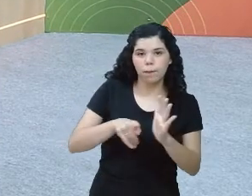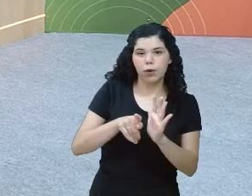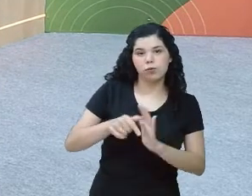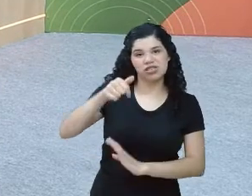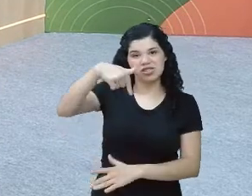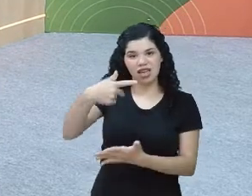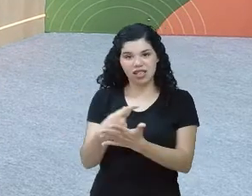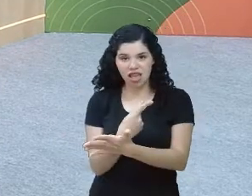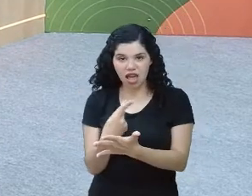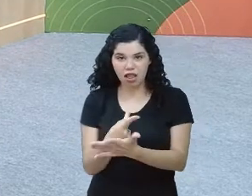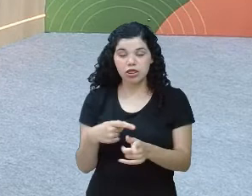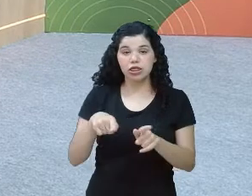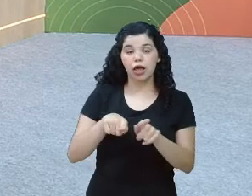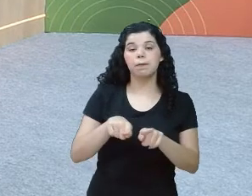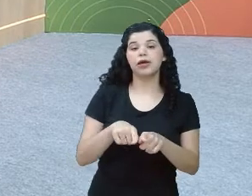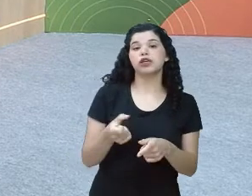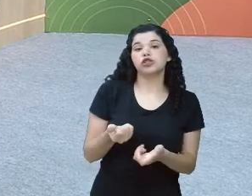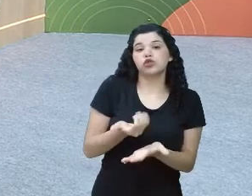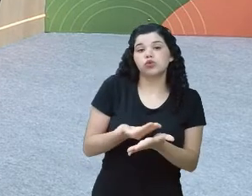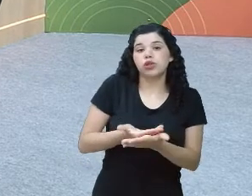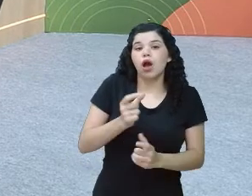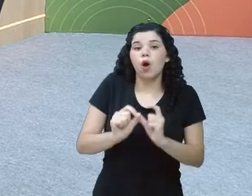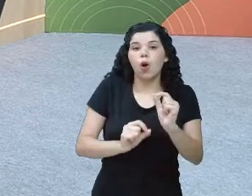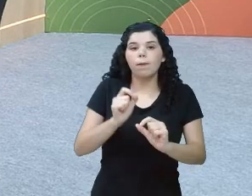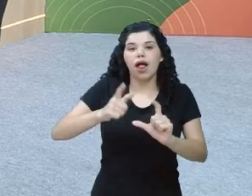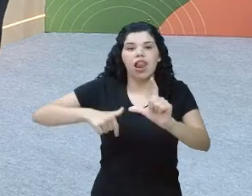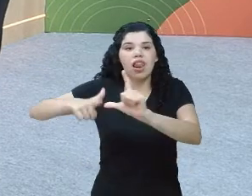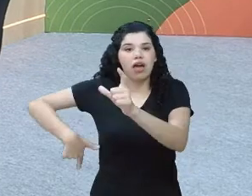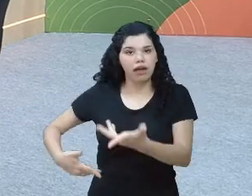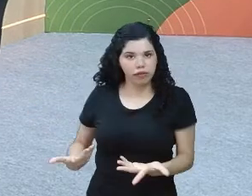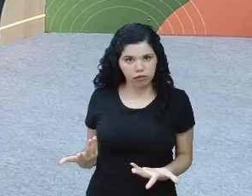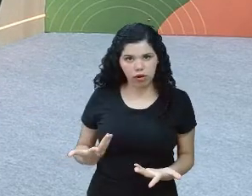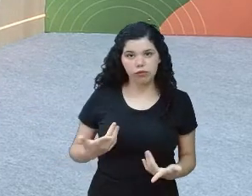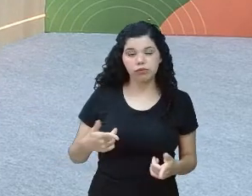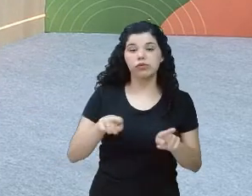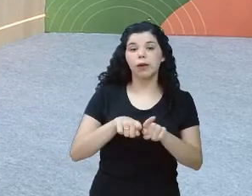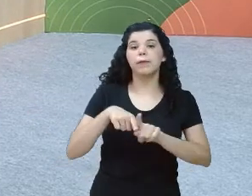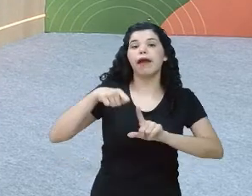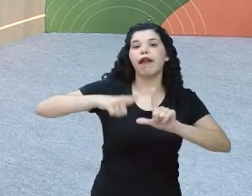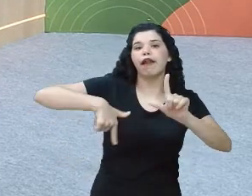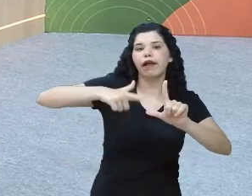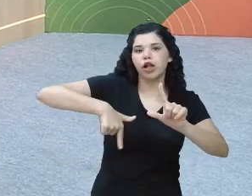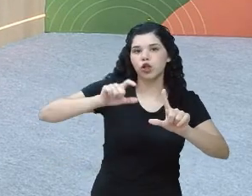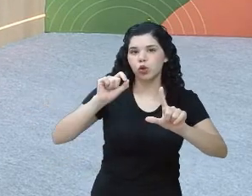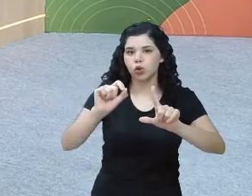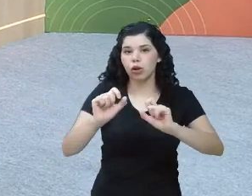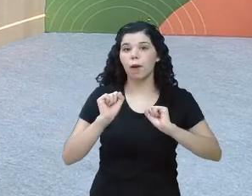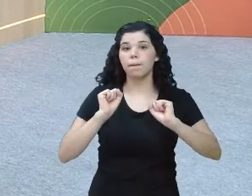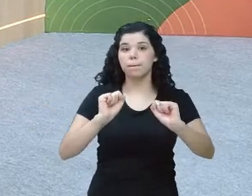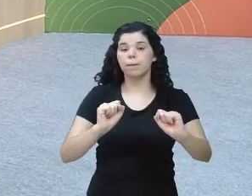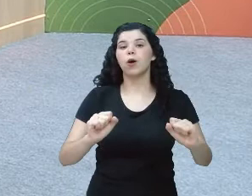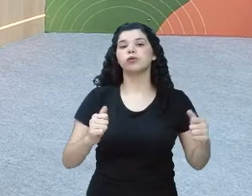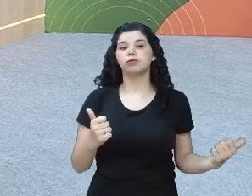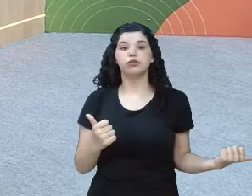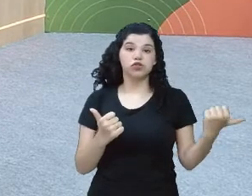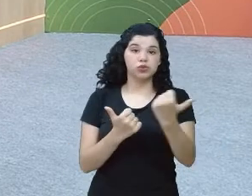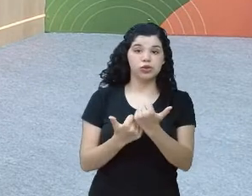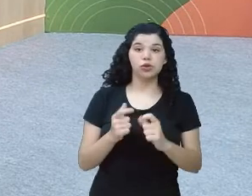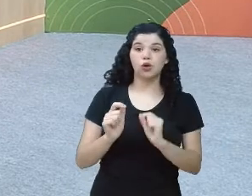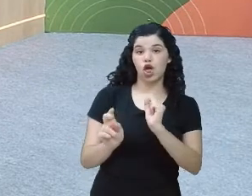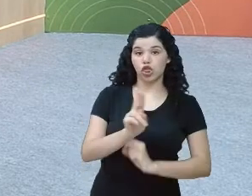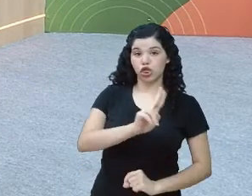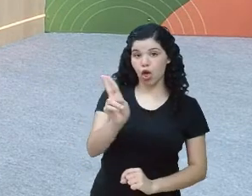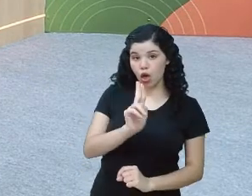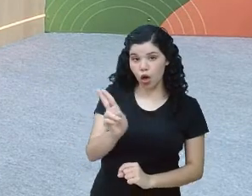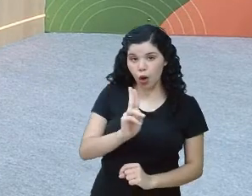como trabalhar as letras. E aí, essa letra, né, pode ser substituída pelo nome.